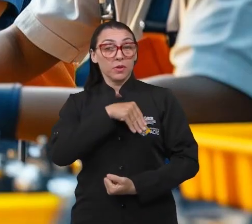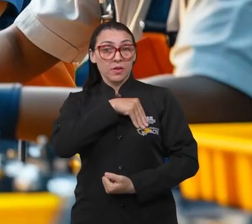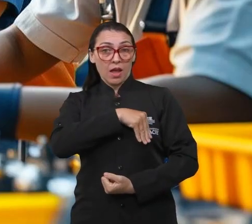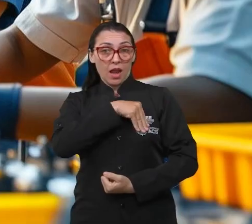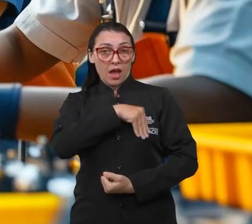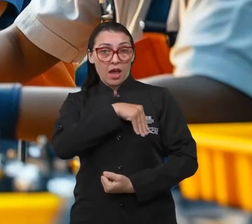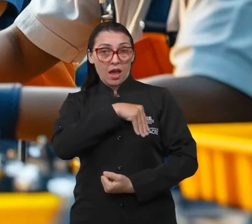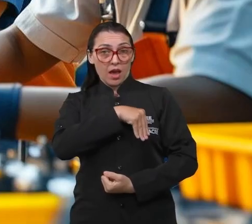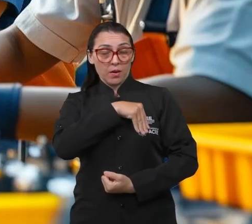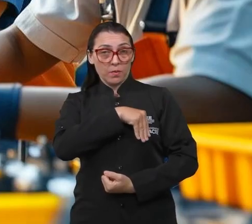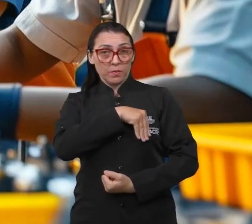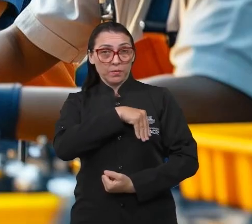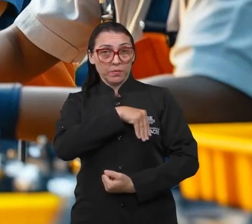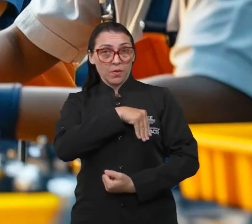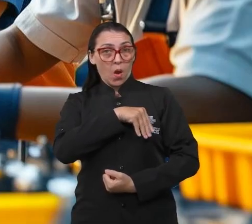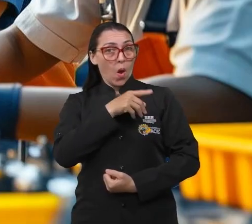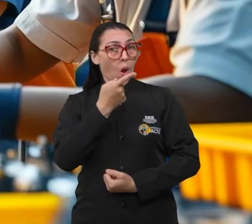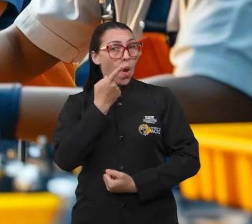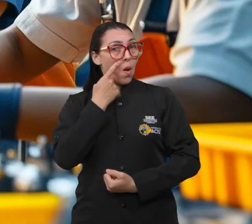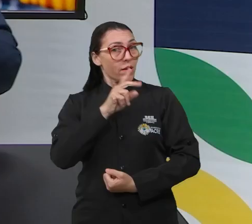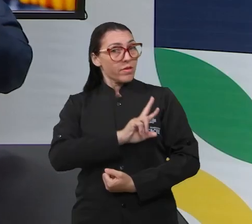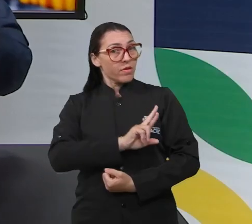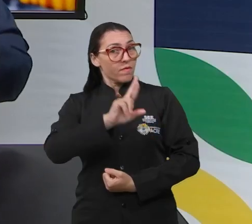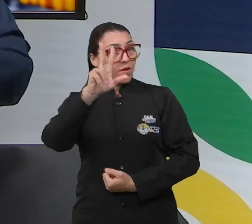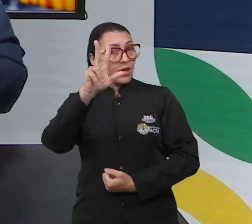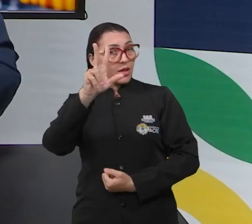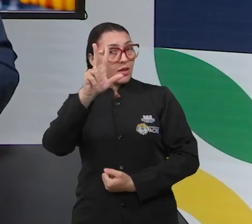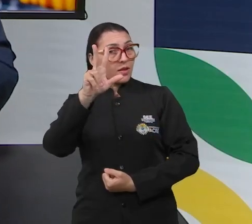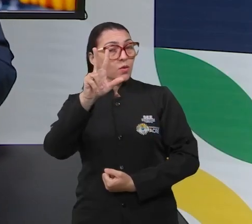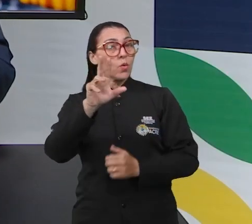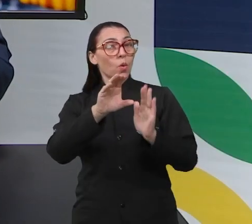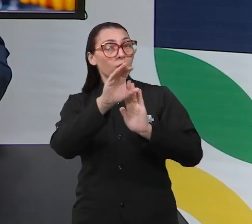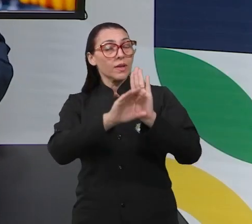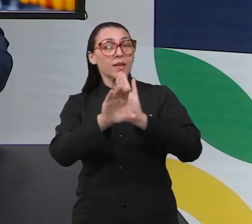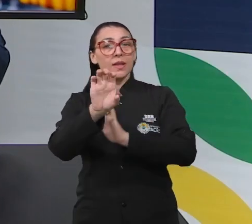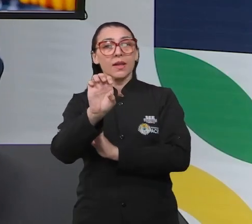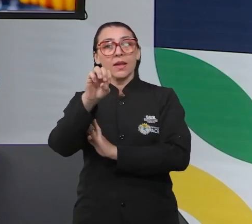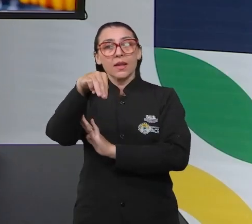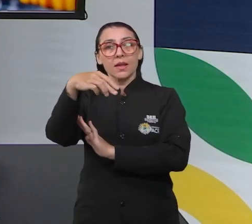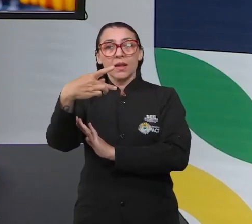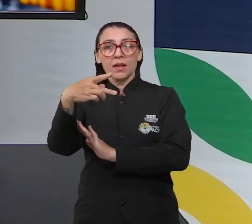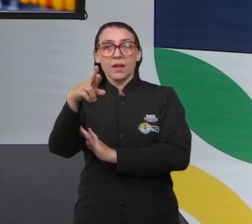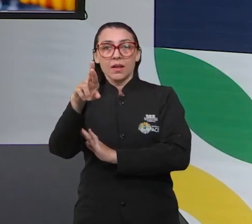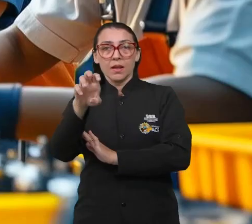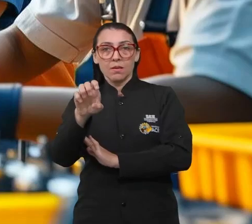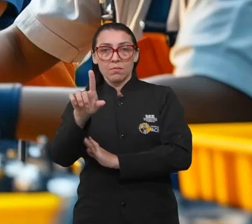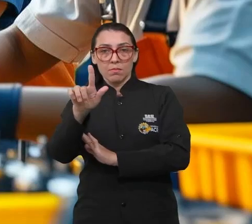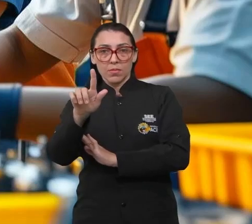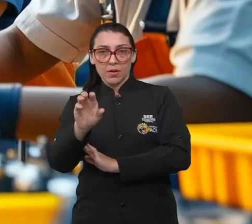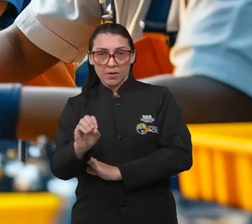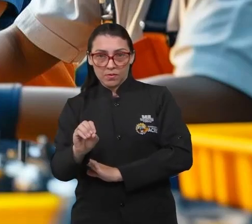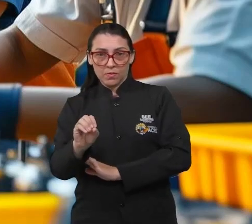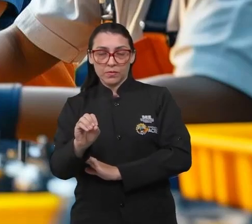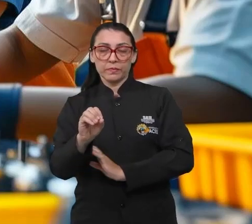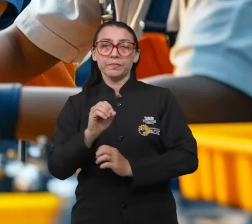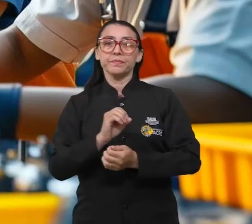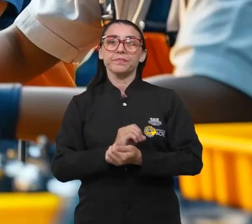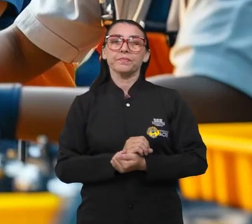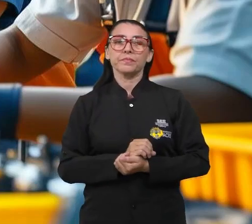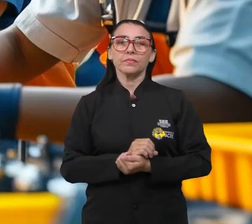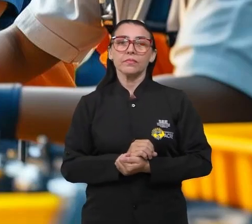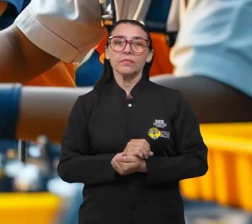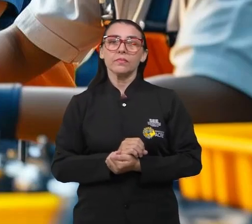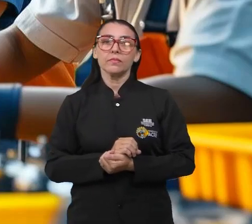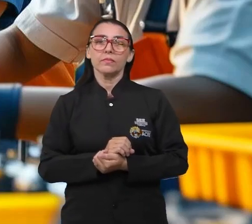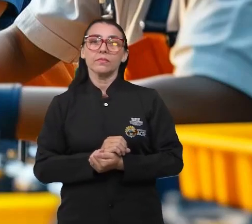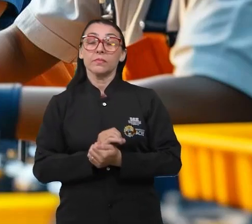salário. Agora, olha a diferença quando a gente pega aí o conceito de emprego. Vamos lá? Já o emprego é